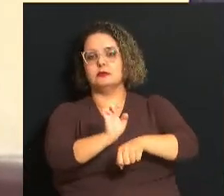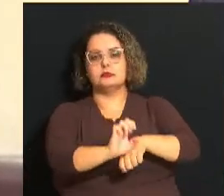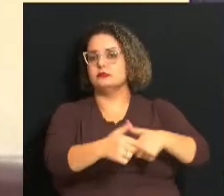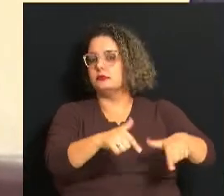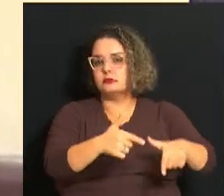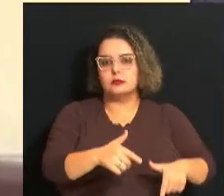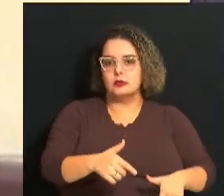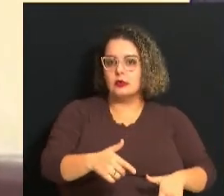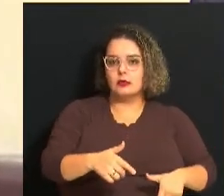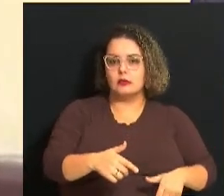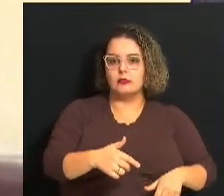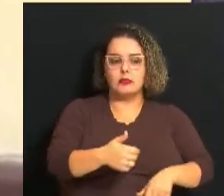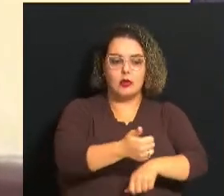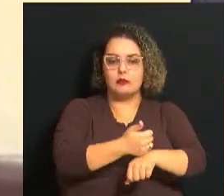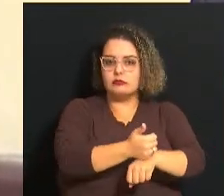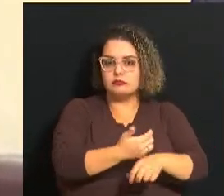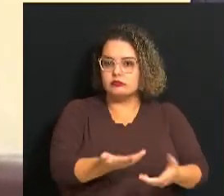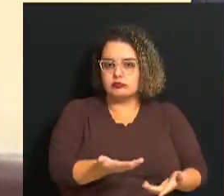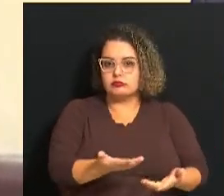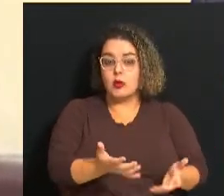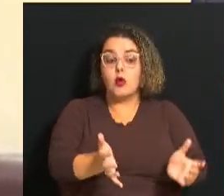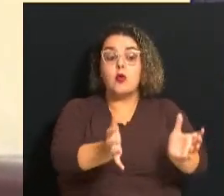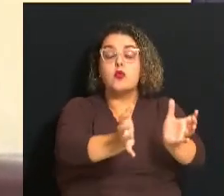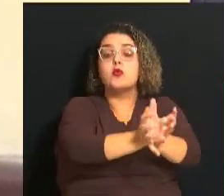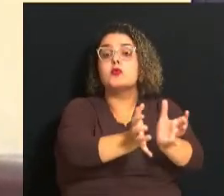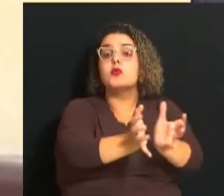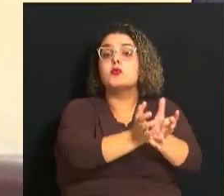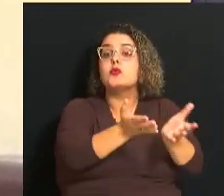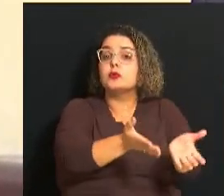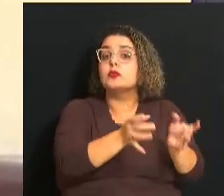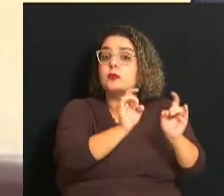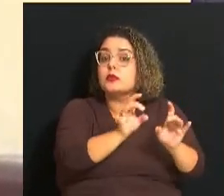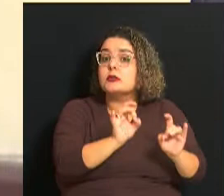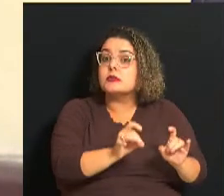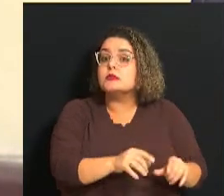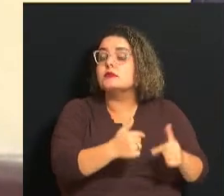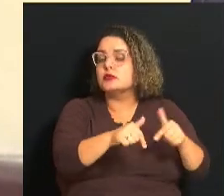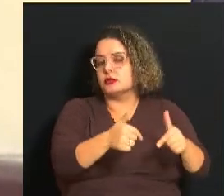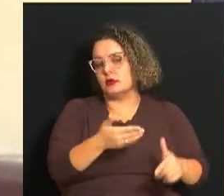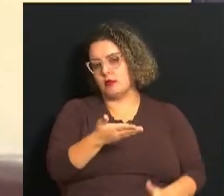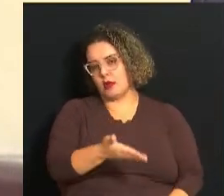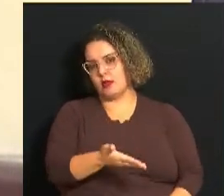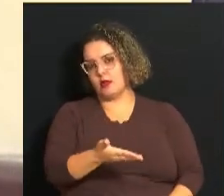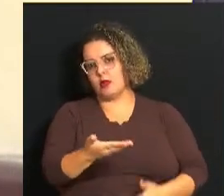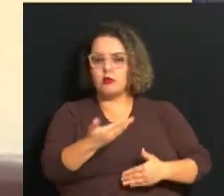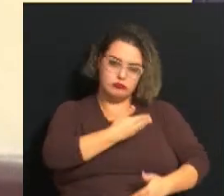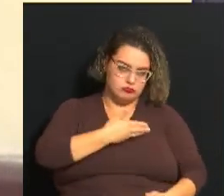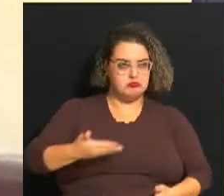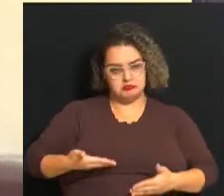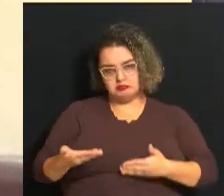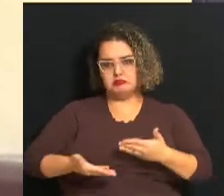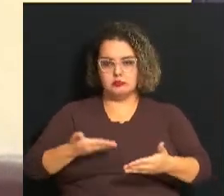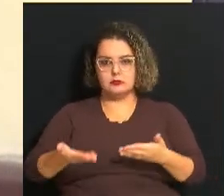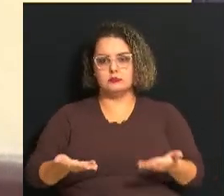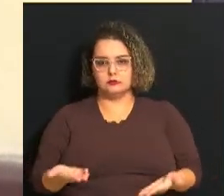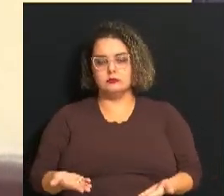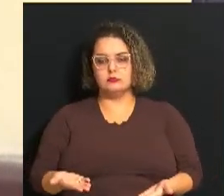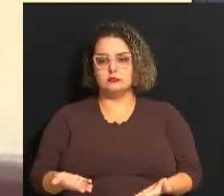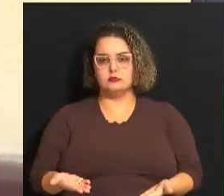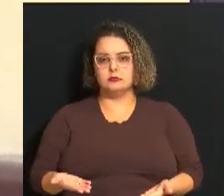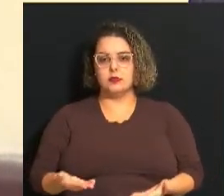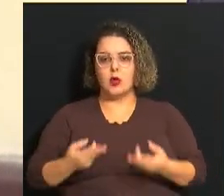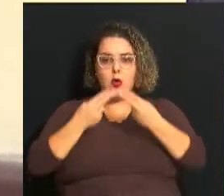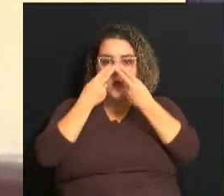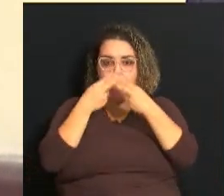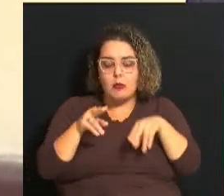um empregado ou até mesmo um grupo específico de trabalhadores ou de servidores né a situações humilhantes